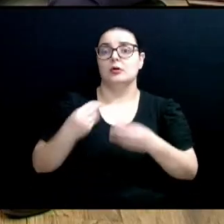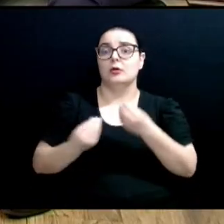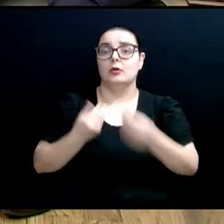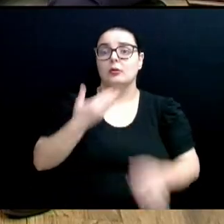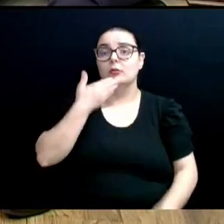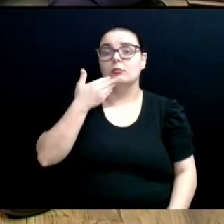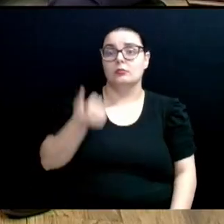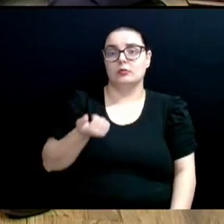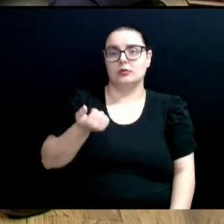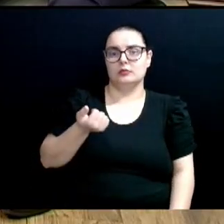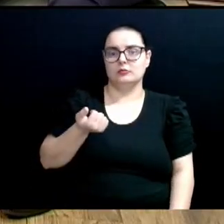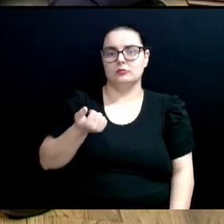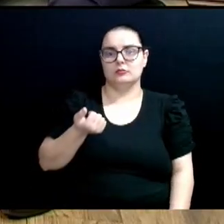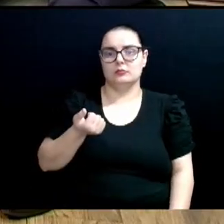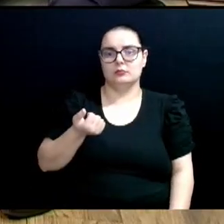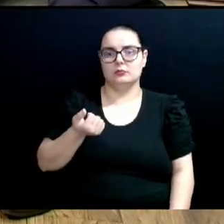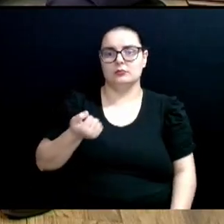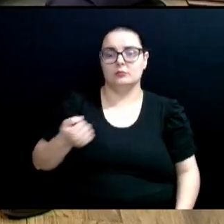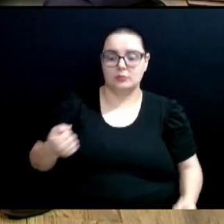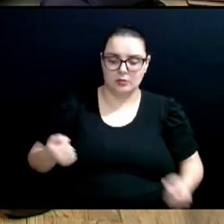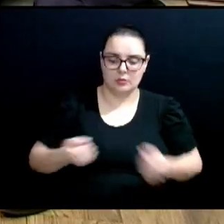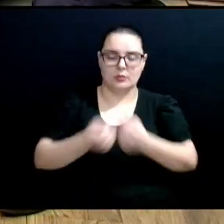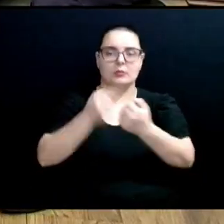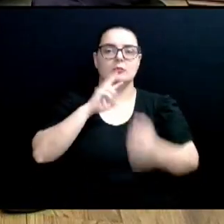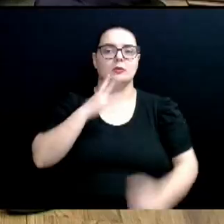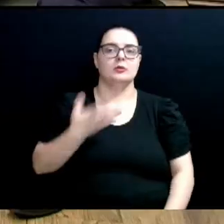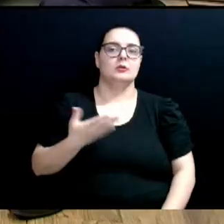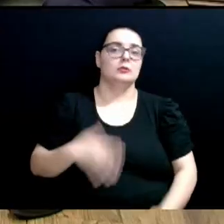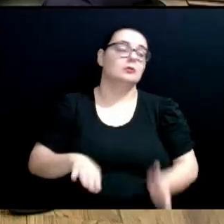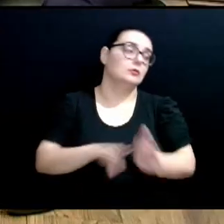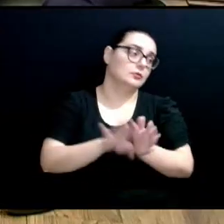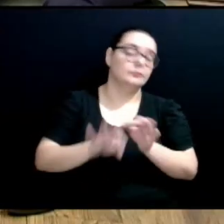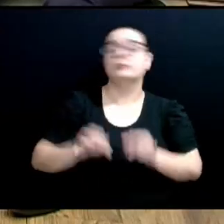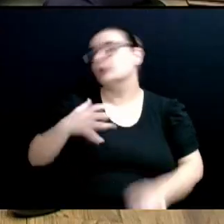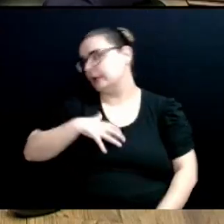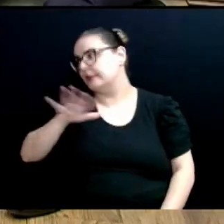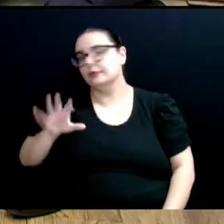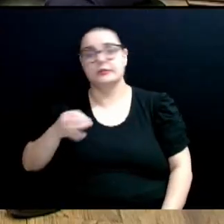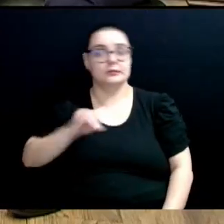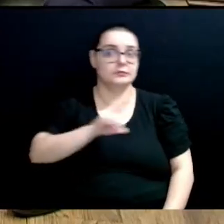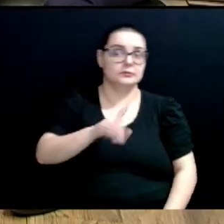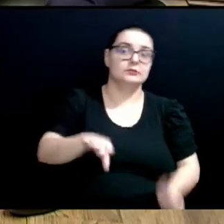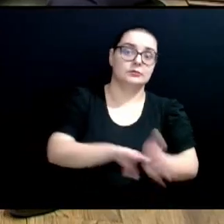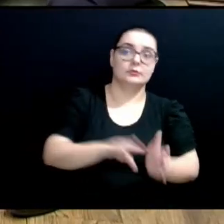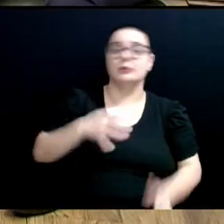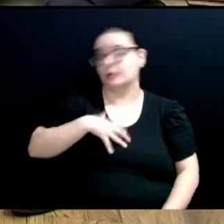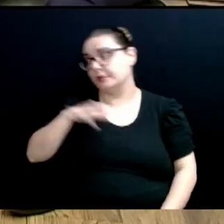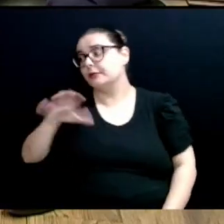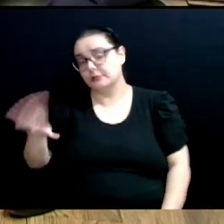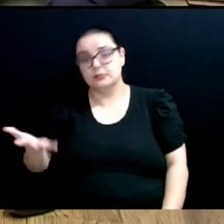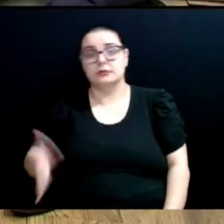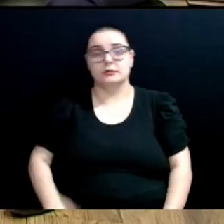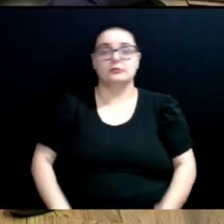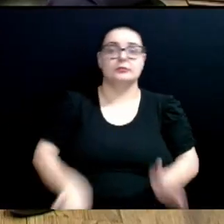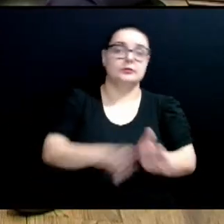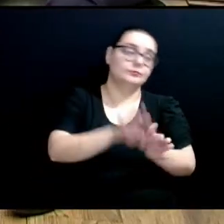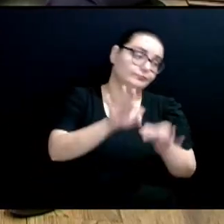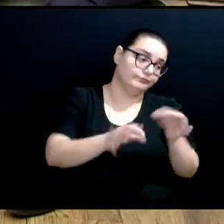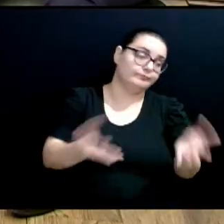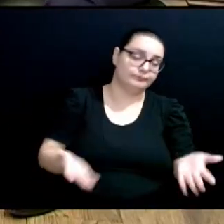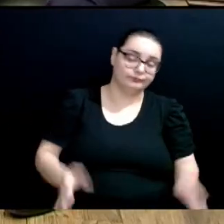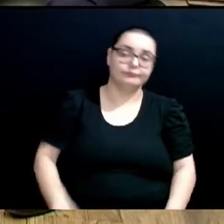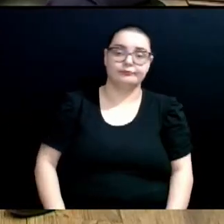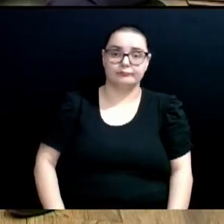desse conflito. E vai chegar ao Judiciário. É isso. Se é que já não chegou, né? Vai chegar ao Judiciário. Então, e nesse